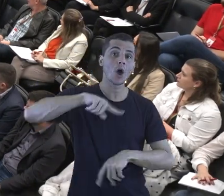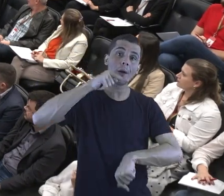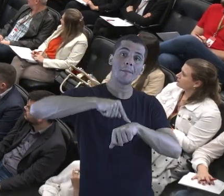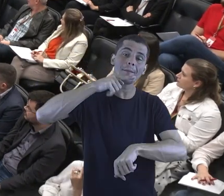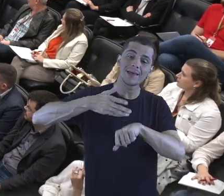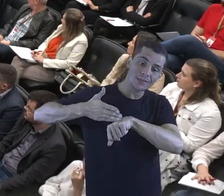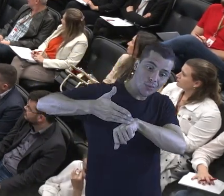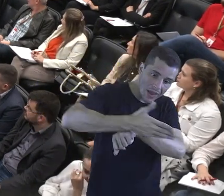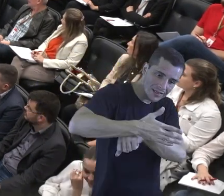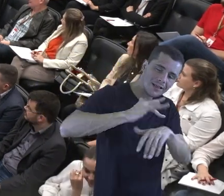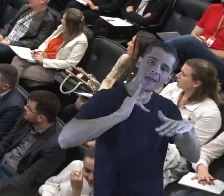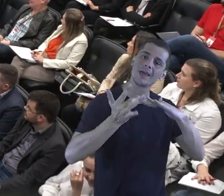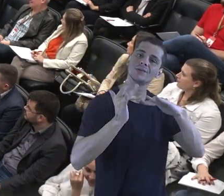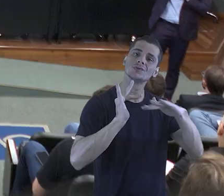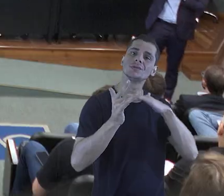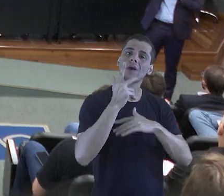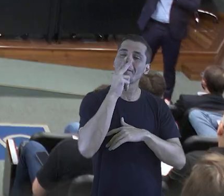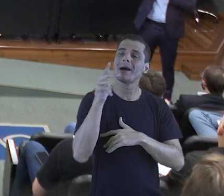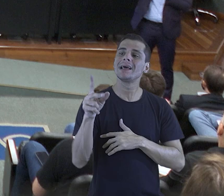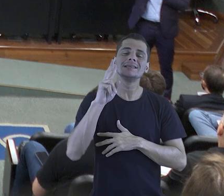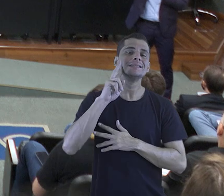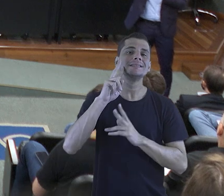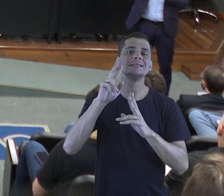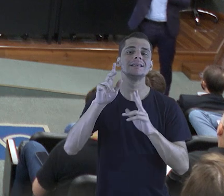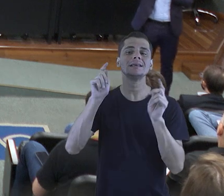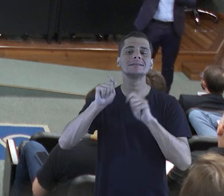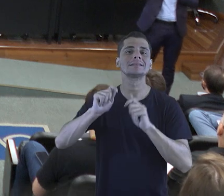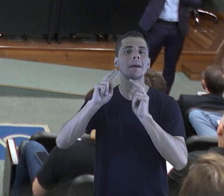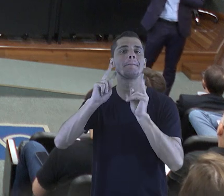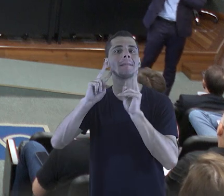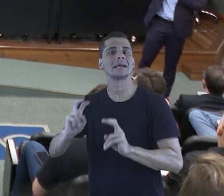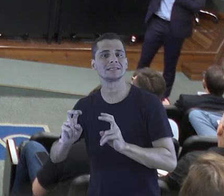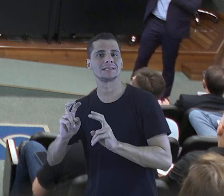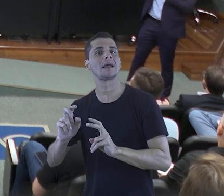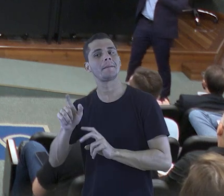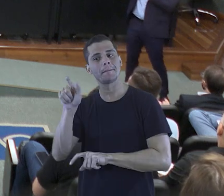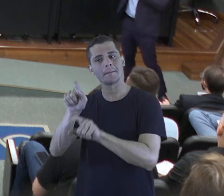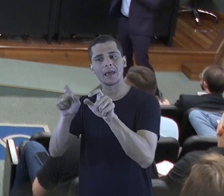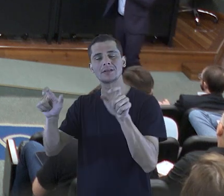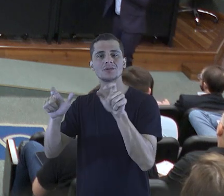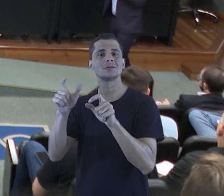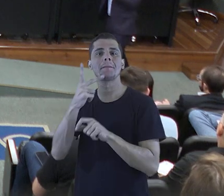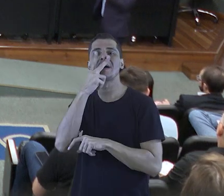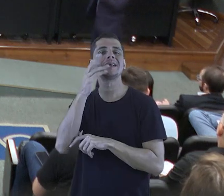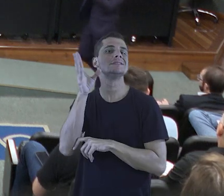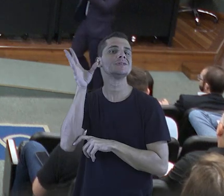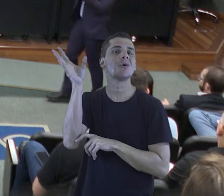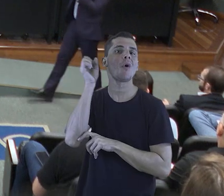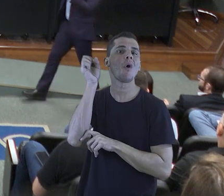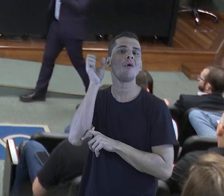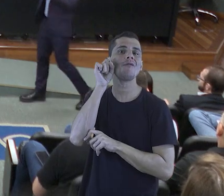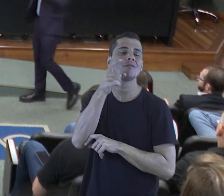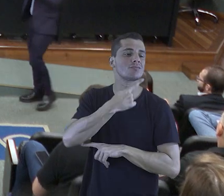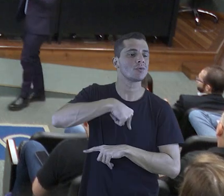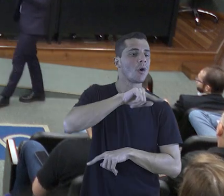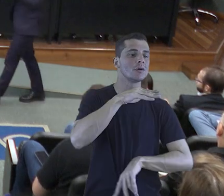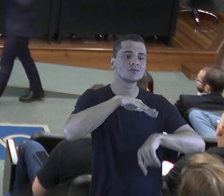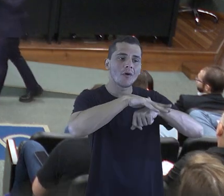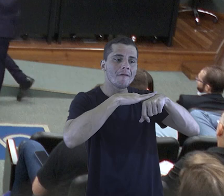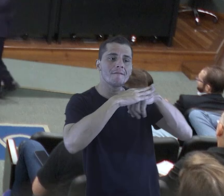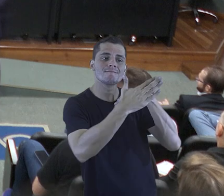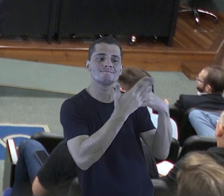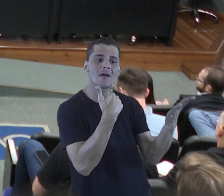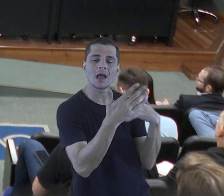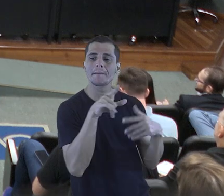leu aqui a política de privacidade do Instagram, do WhatsApp, da Meta, quando aceitou entrar no Facebook, no Instagram e no WhatsApp? Quem